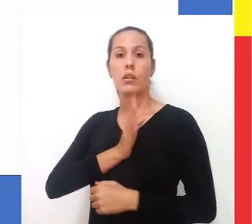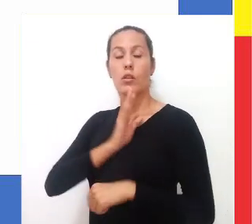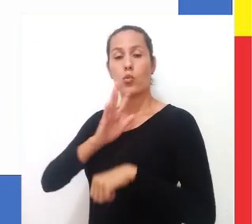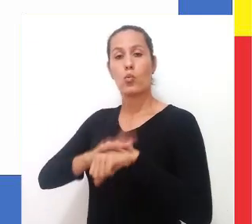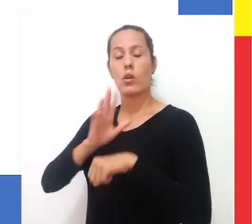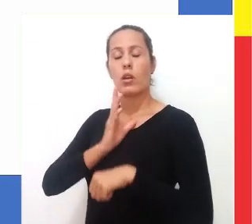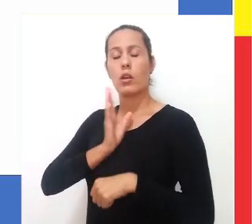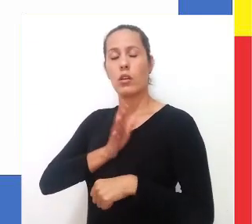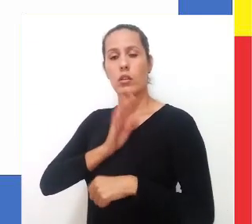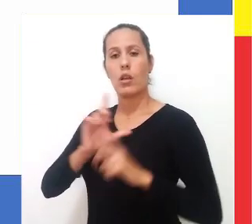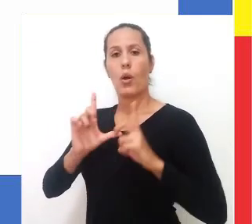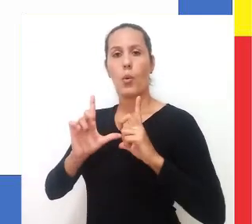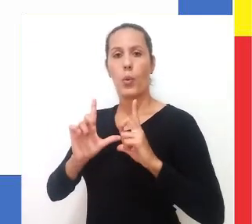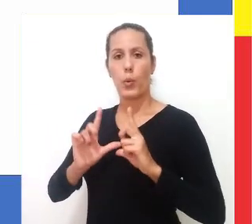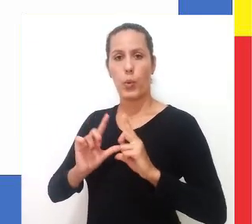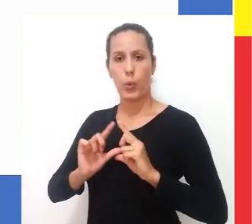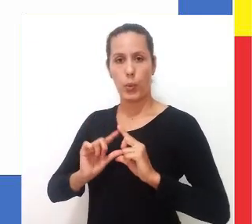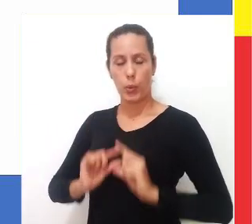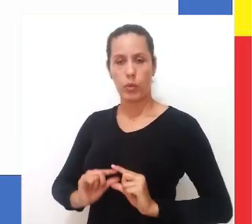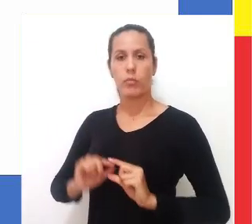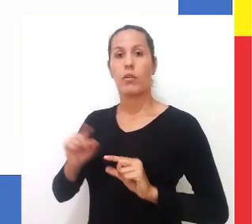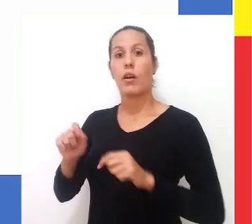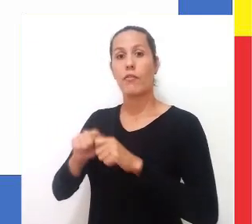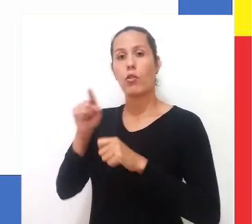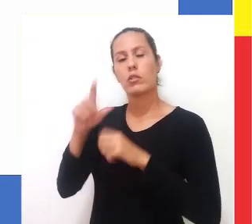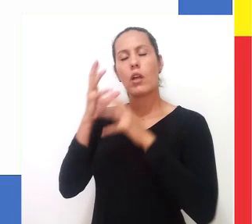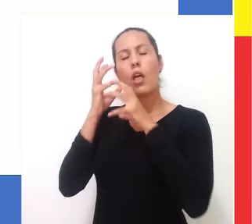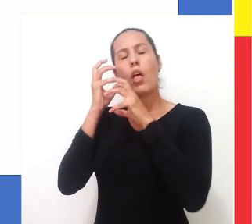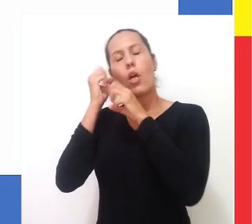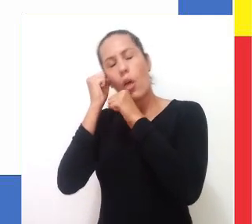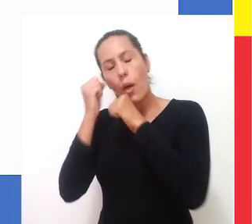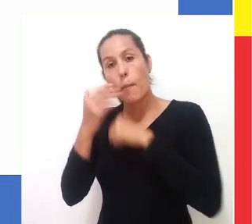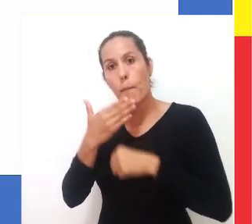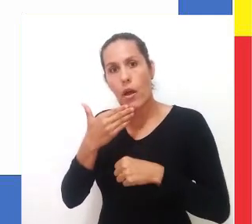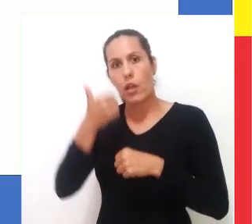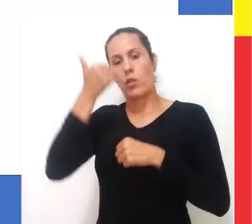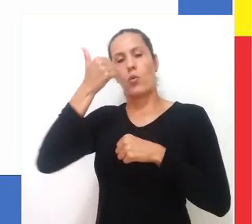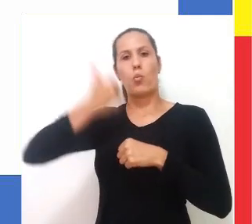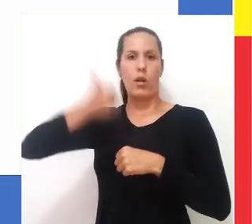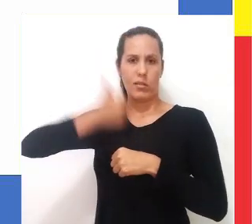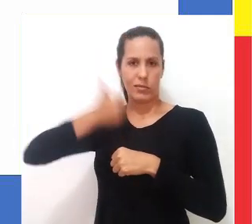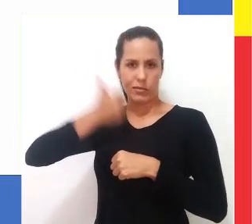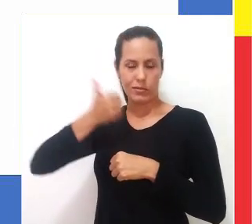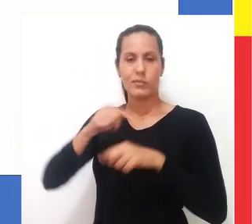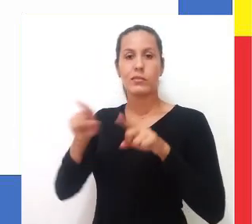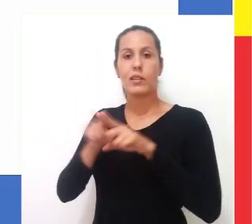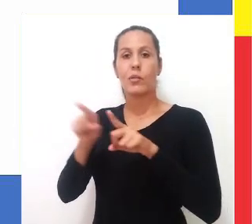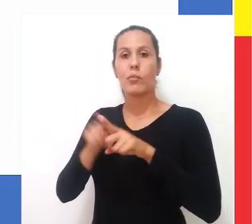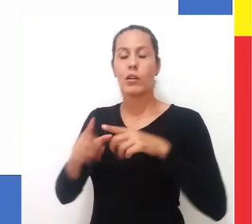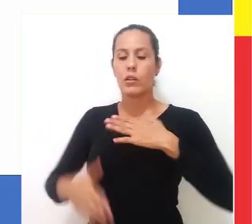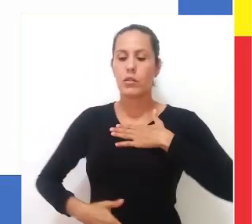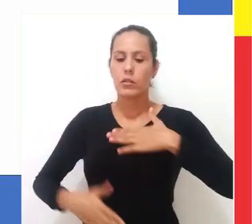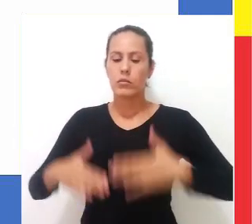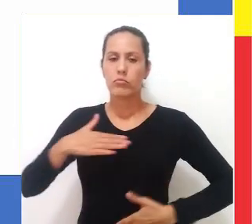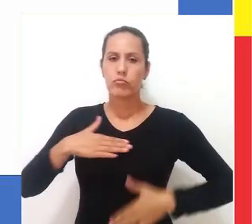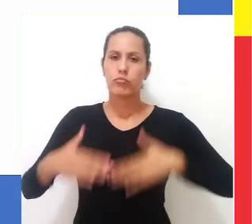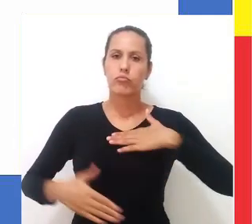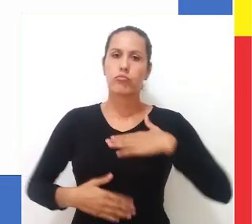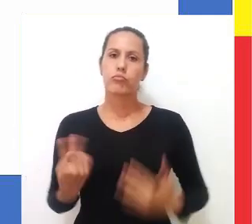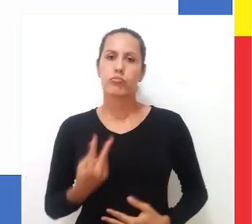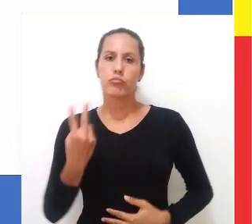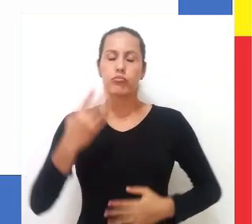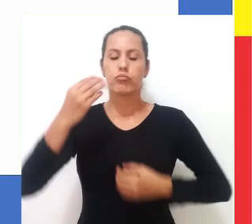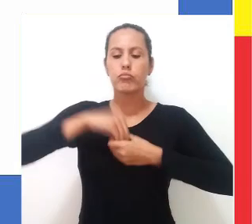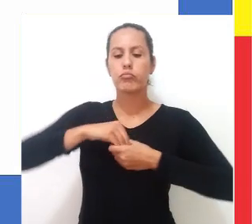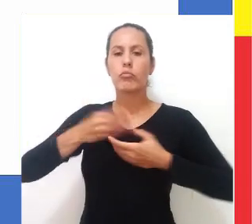o risco de doenças do coração. Ele também faz que você durma melhor, ele melhora o seu sono e ele mantém os nutrientes